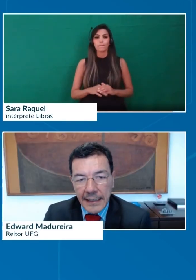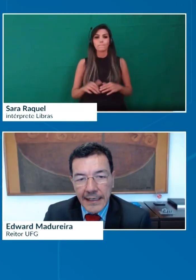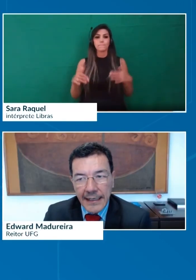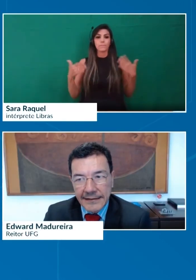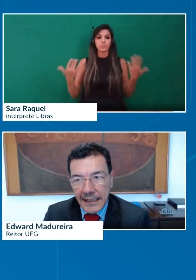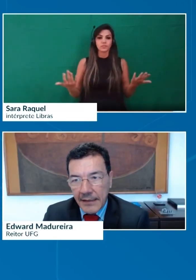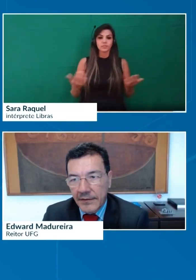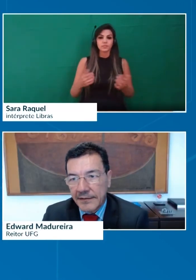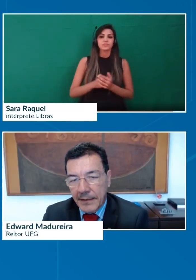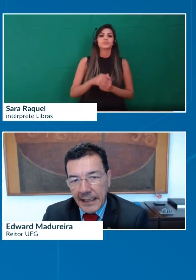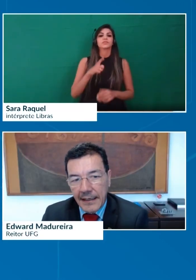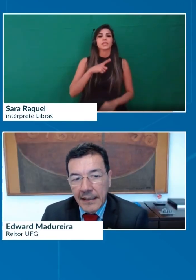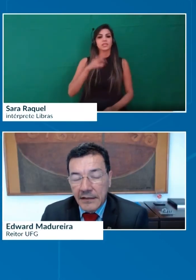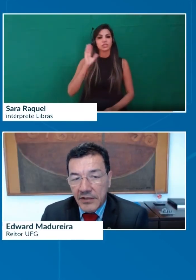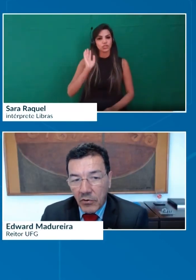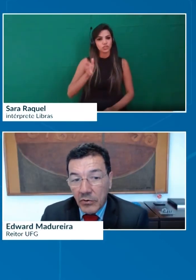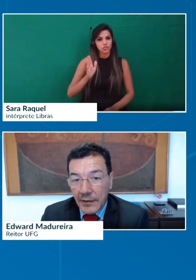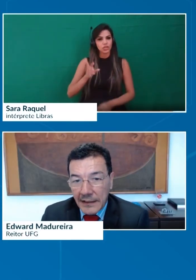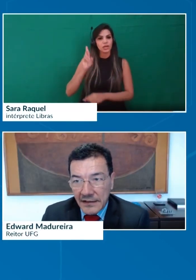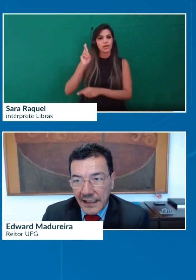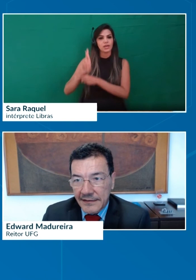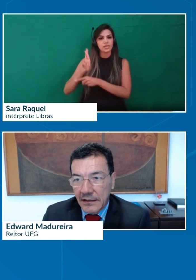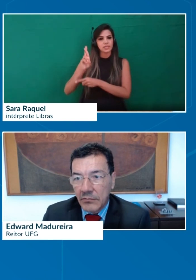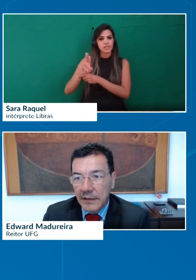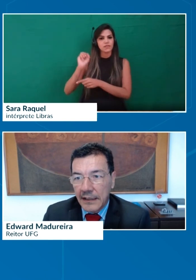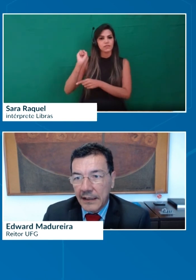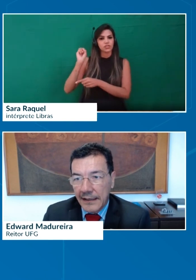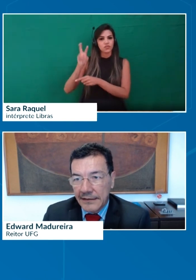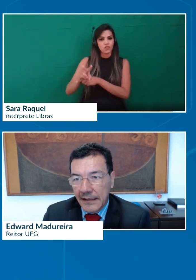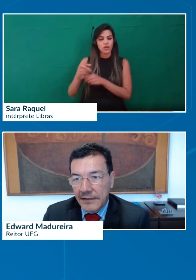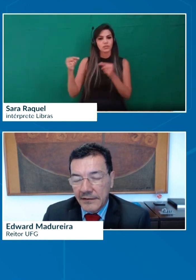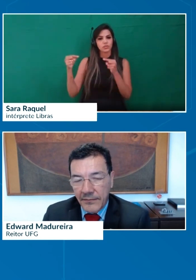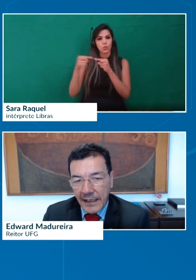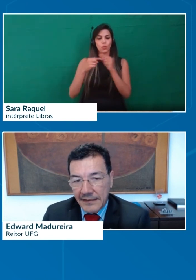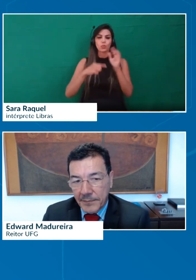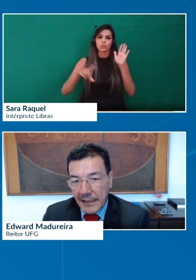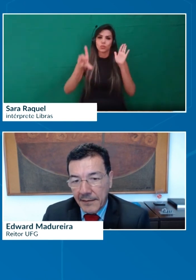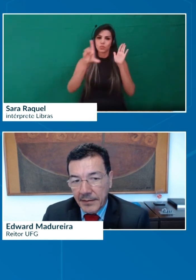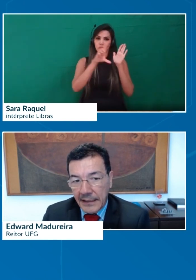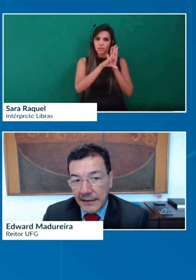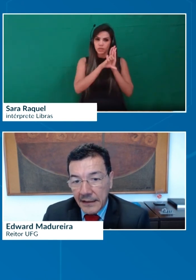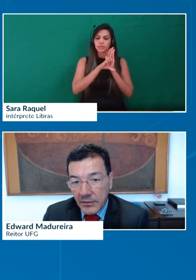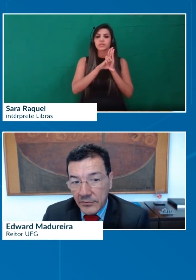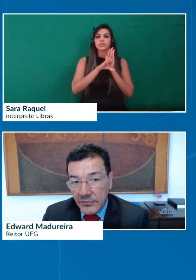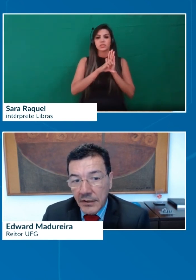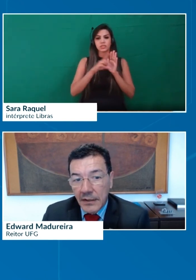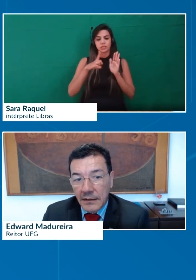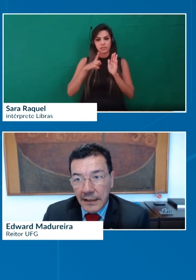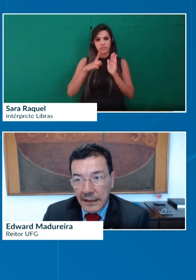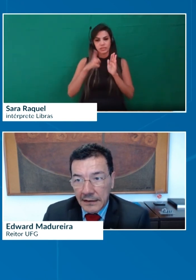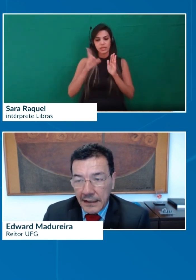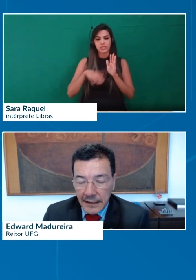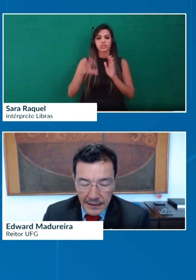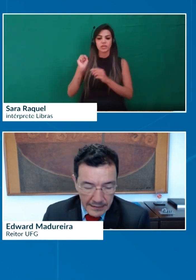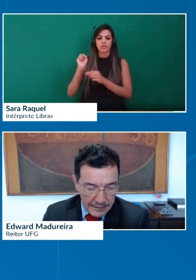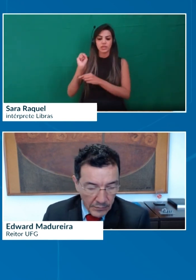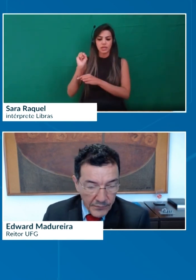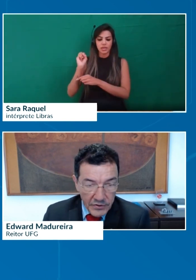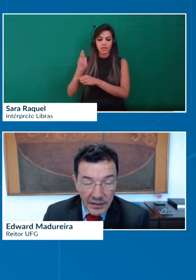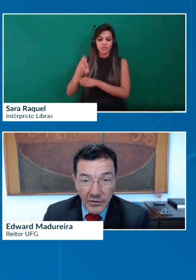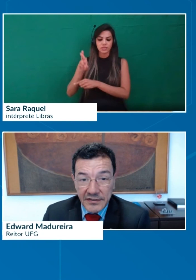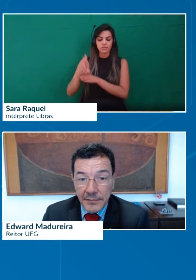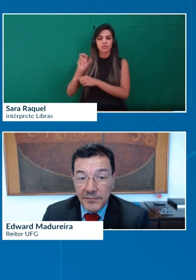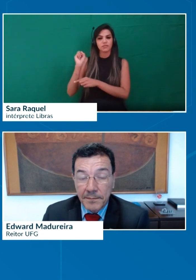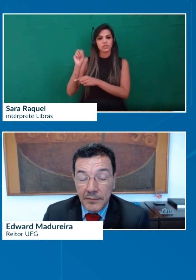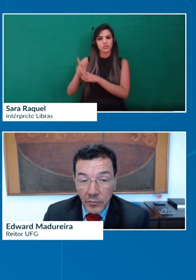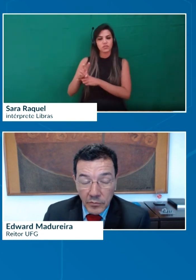temos reservas de acordo com a legislação, né, reservas de vagas para negros na